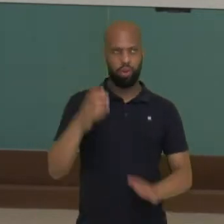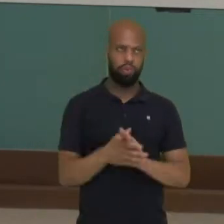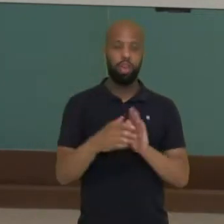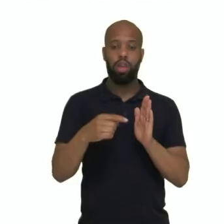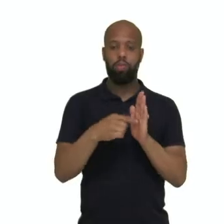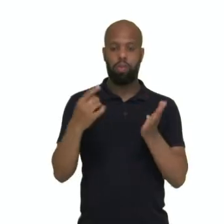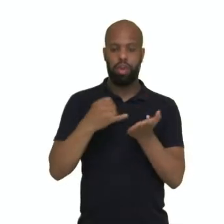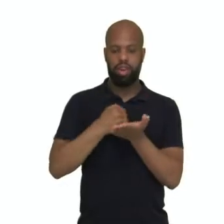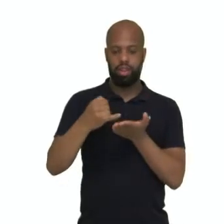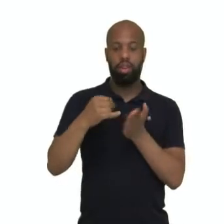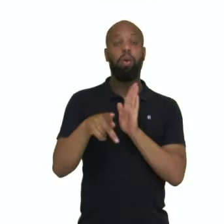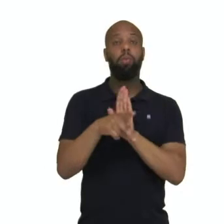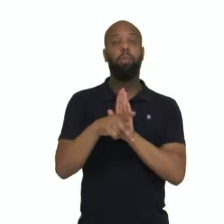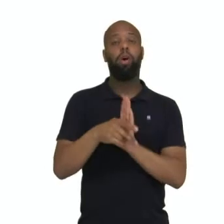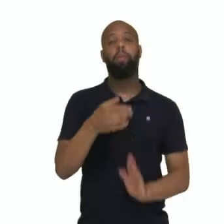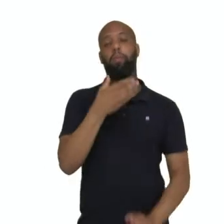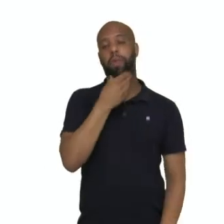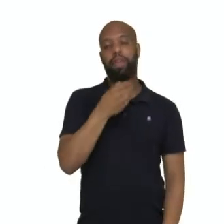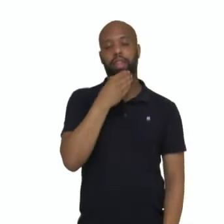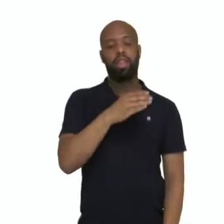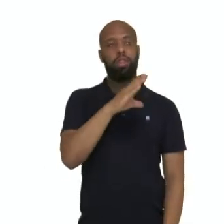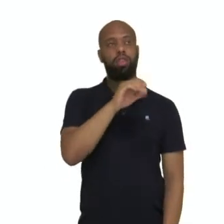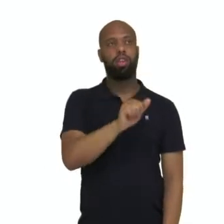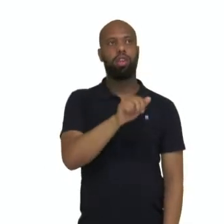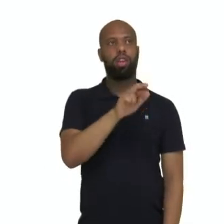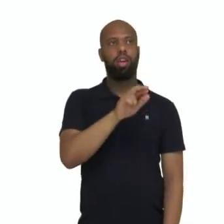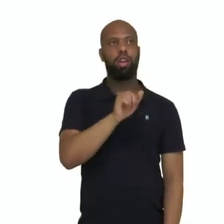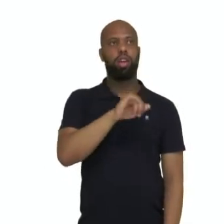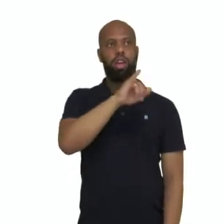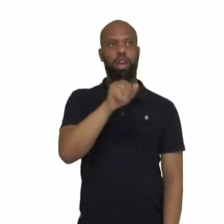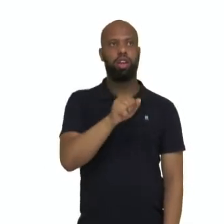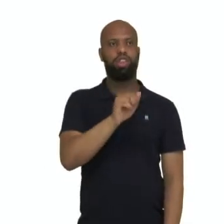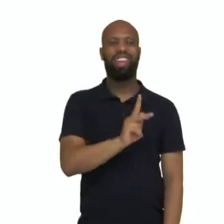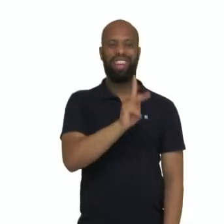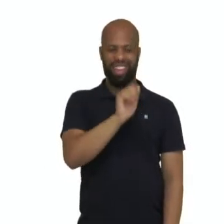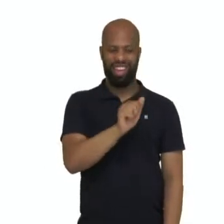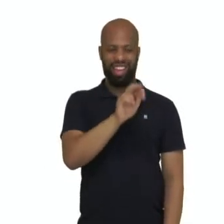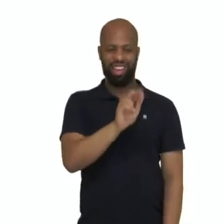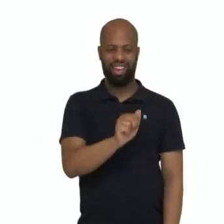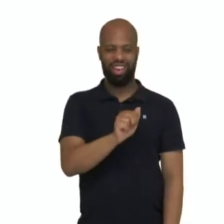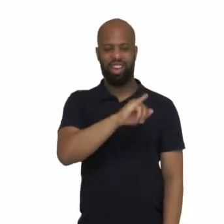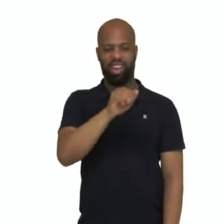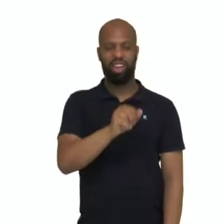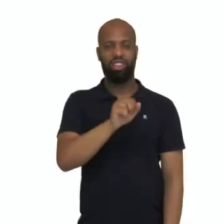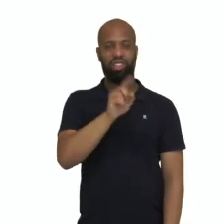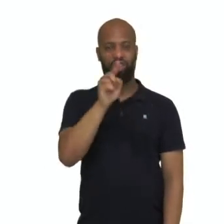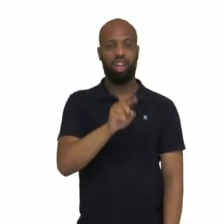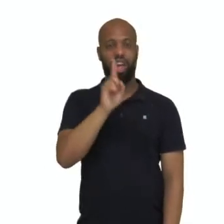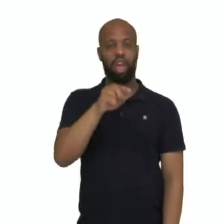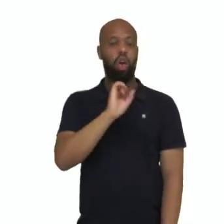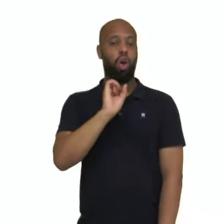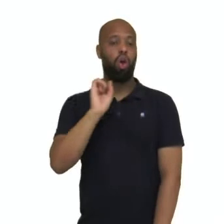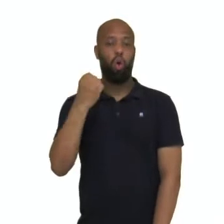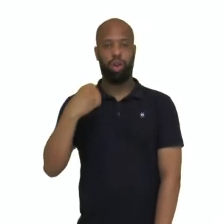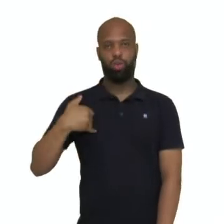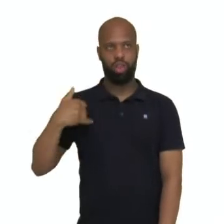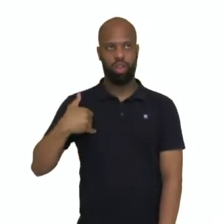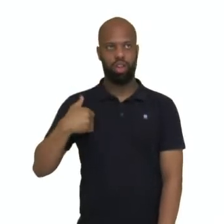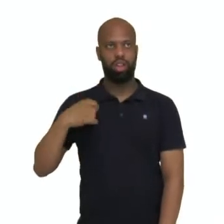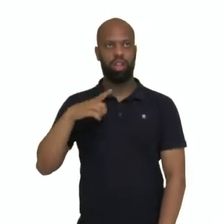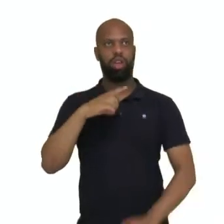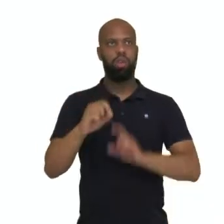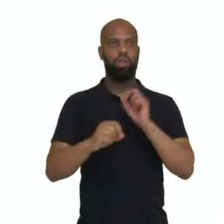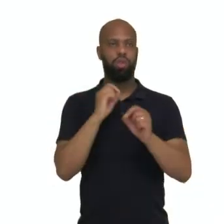primeira iniciação dos meninos Carajá ocorre aos 8 anos de idade, consiste na perfuração do lábio inferior, que